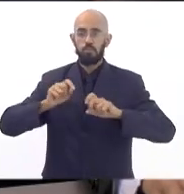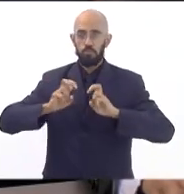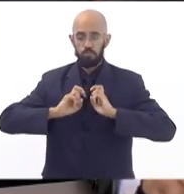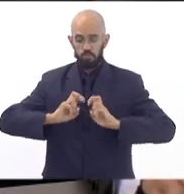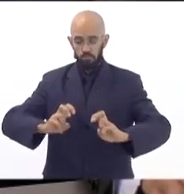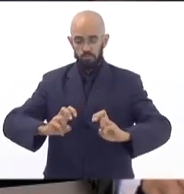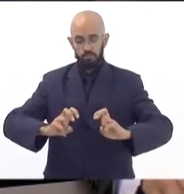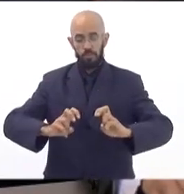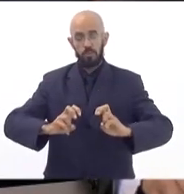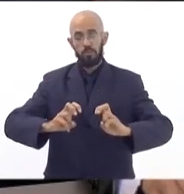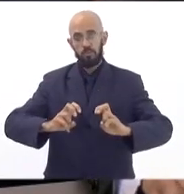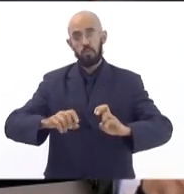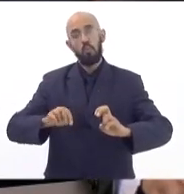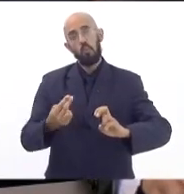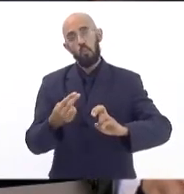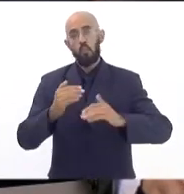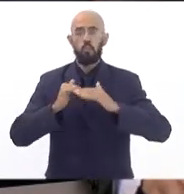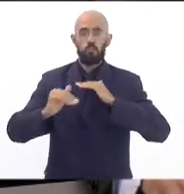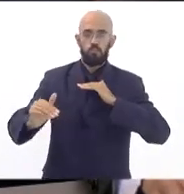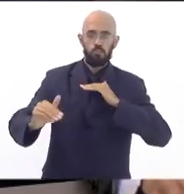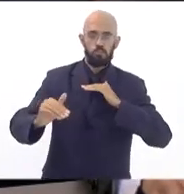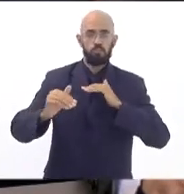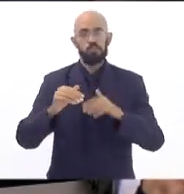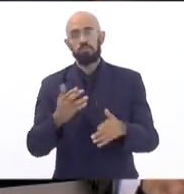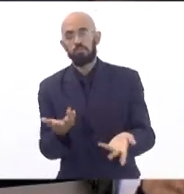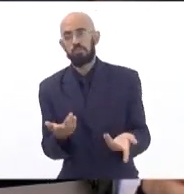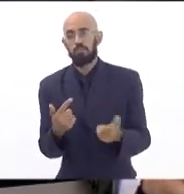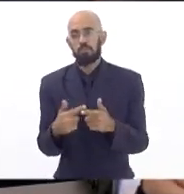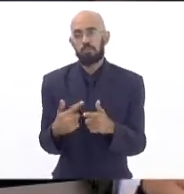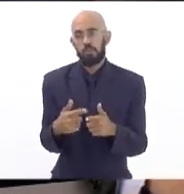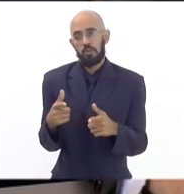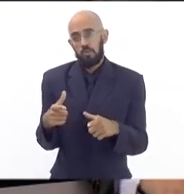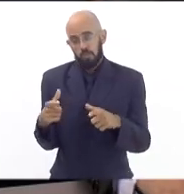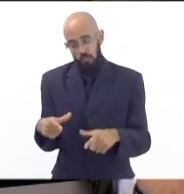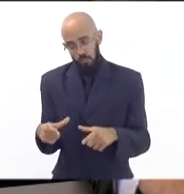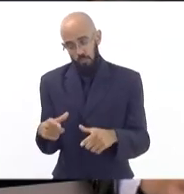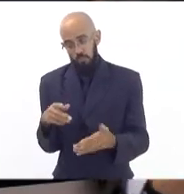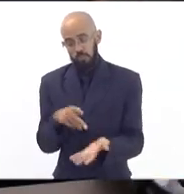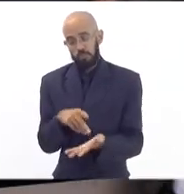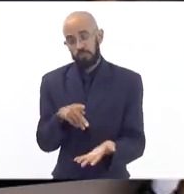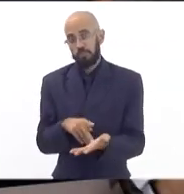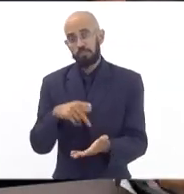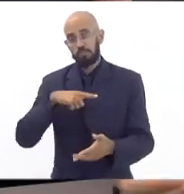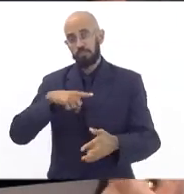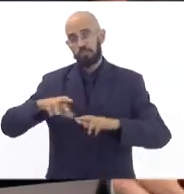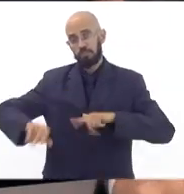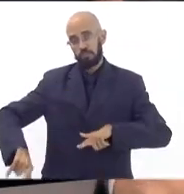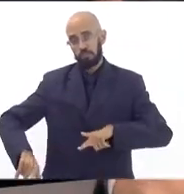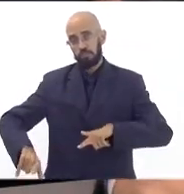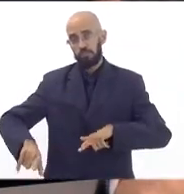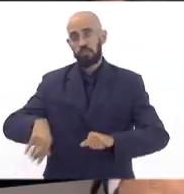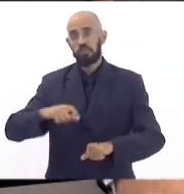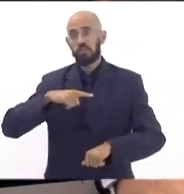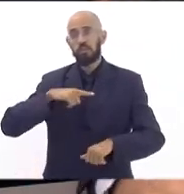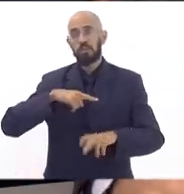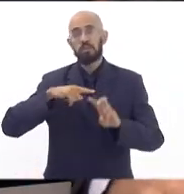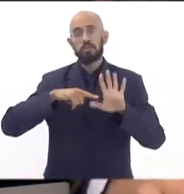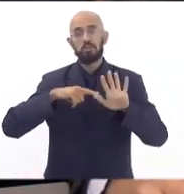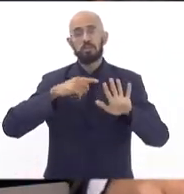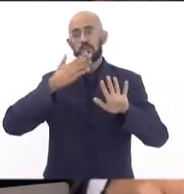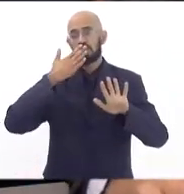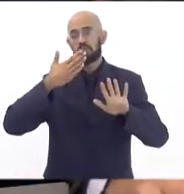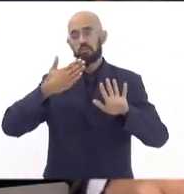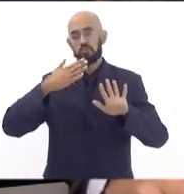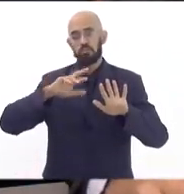metroviária também é tá cortada né de que o local do fato existe essa diferenciação a gente tem 5 tipos de